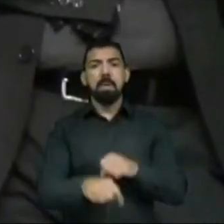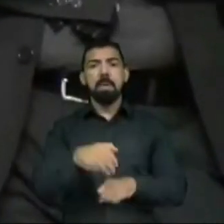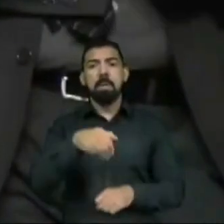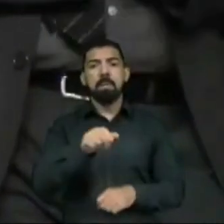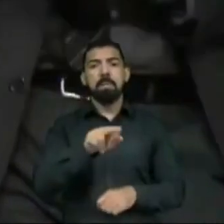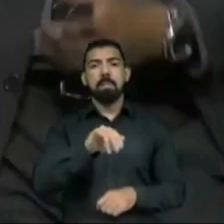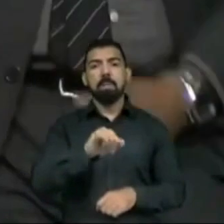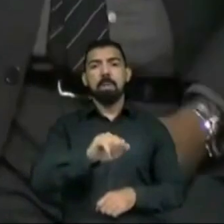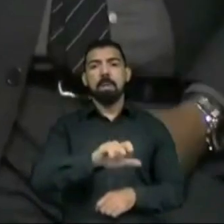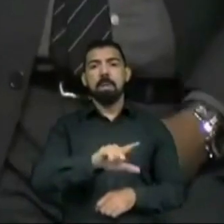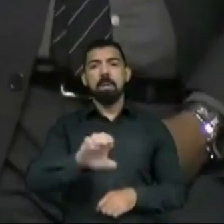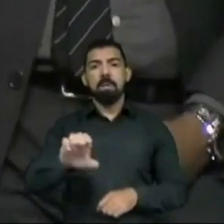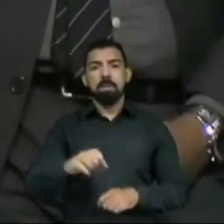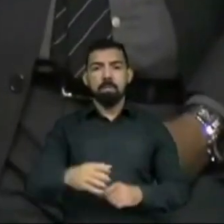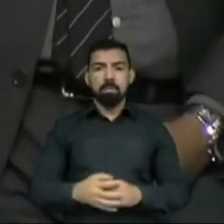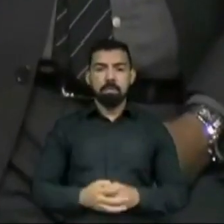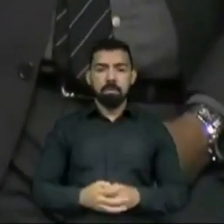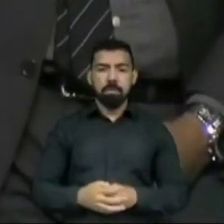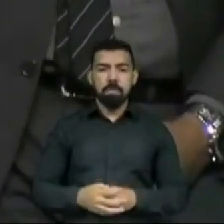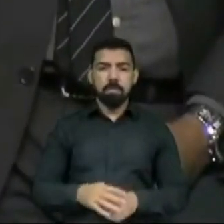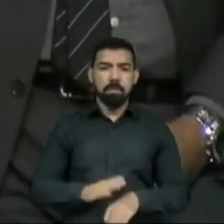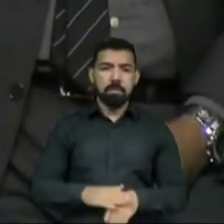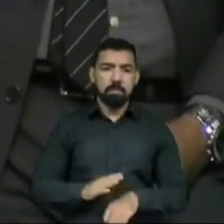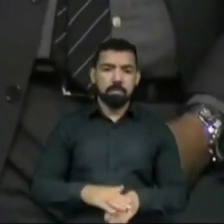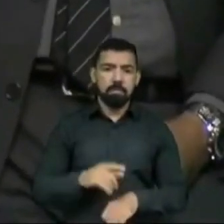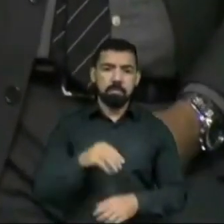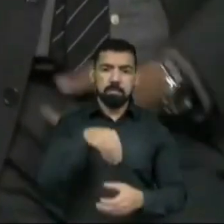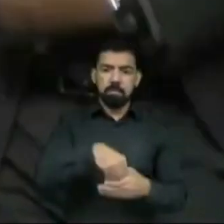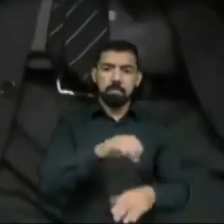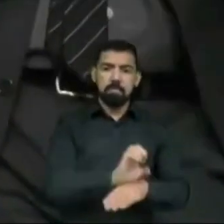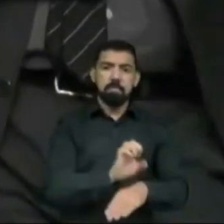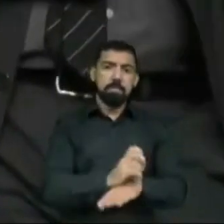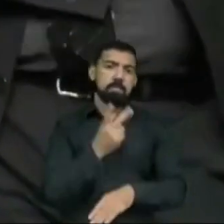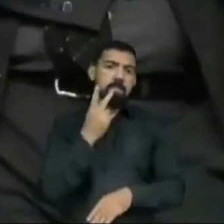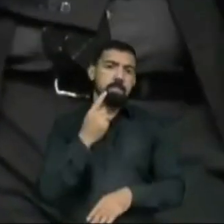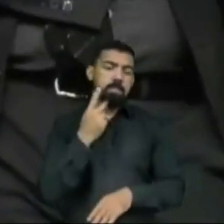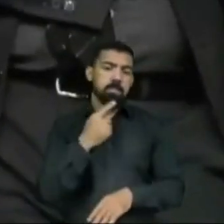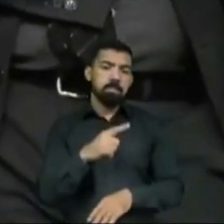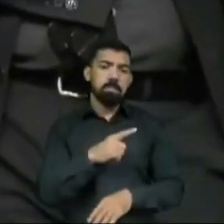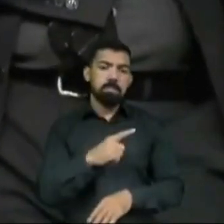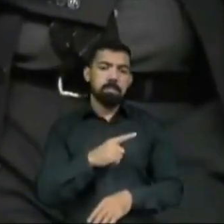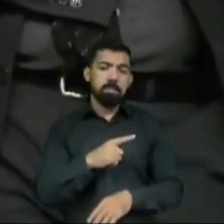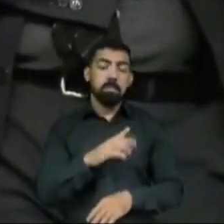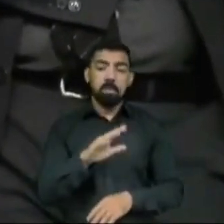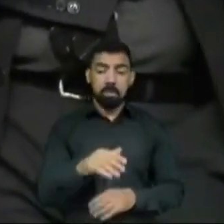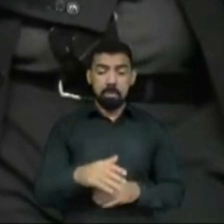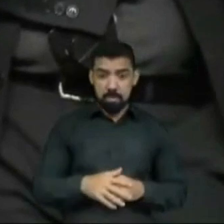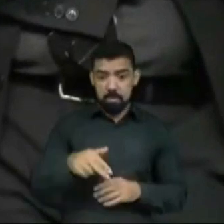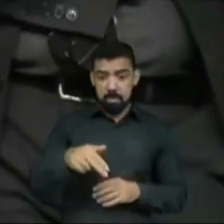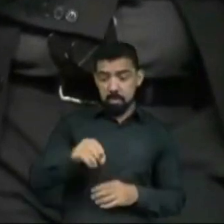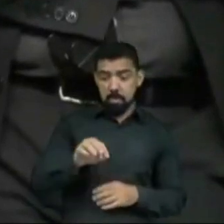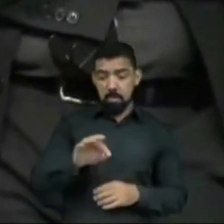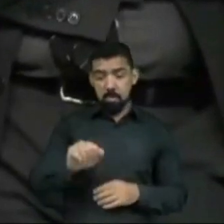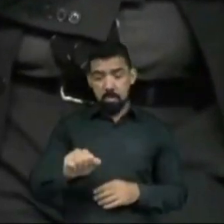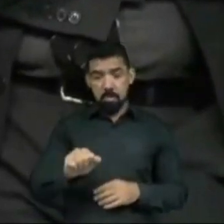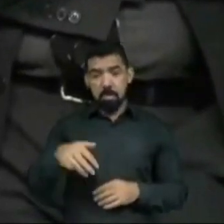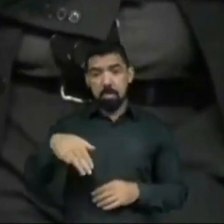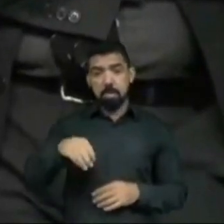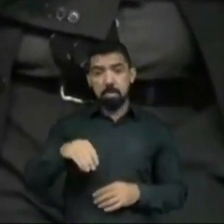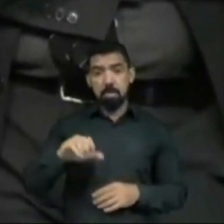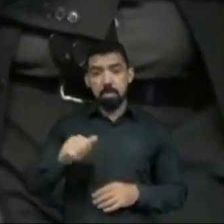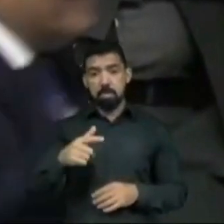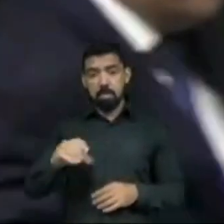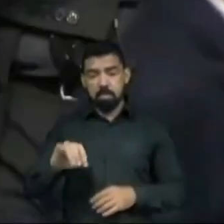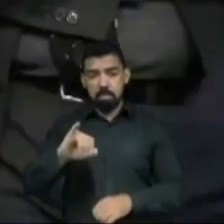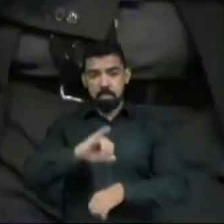no nosso estado de Ceará de assédio sexual. E essa nota de moção deve estar na mesa,